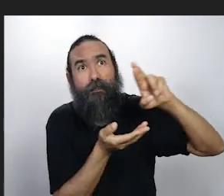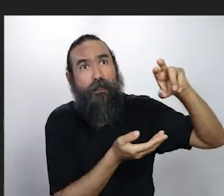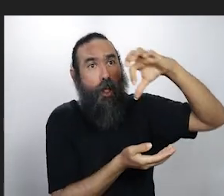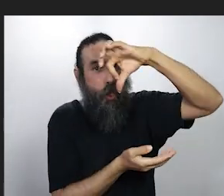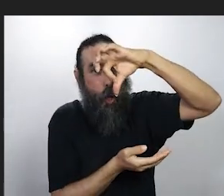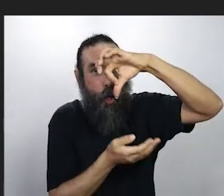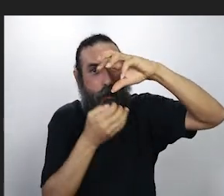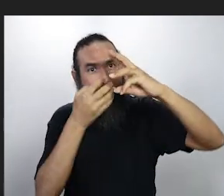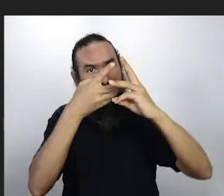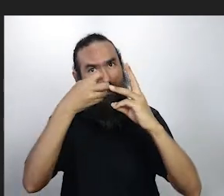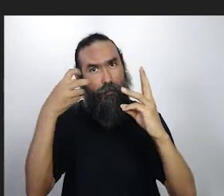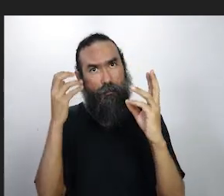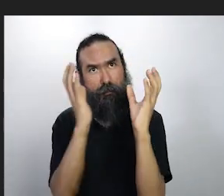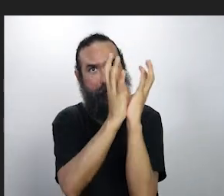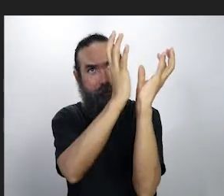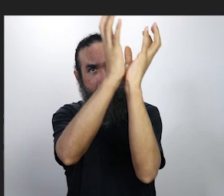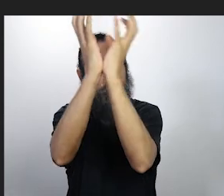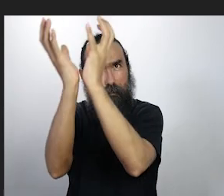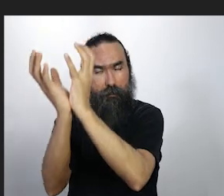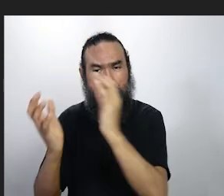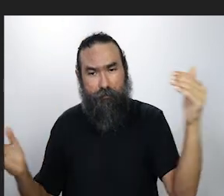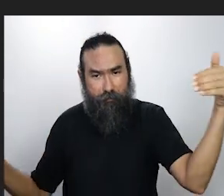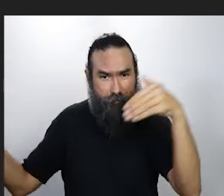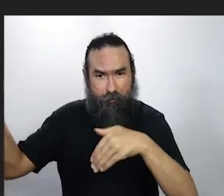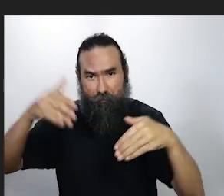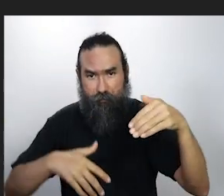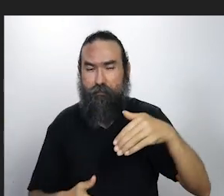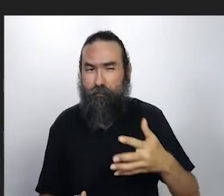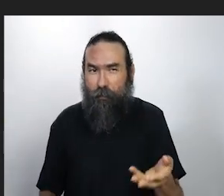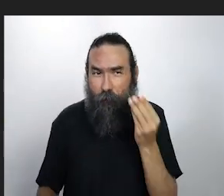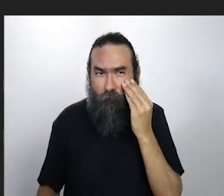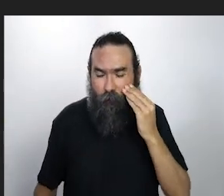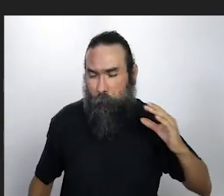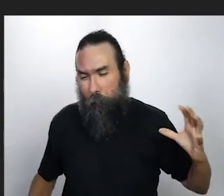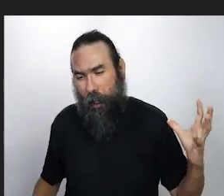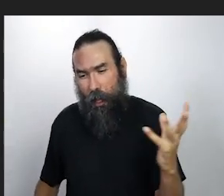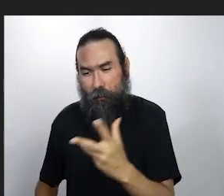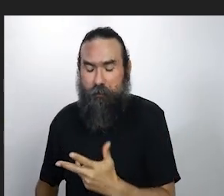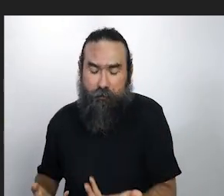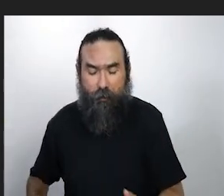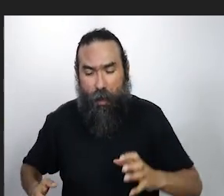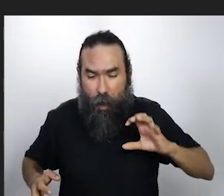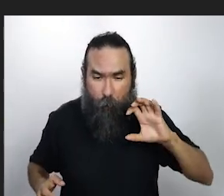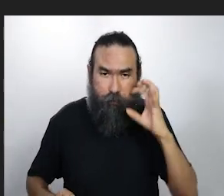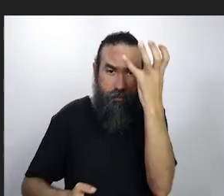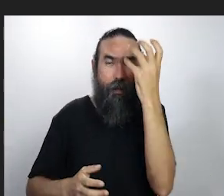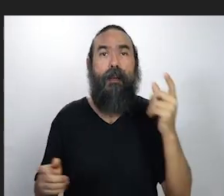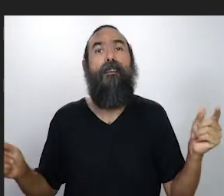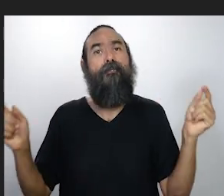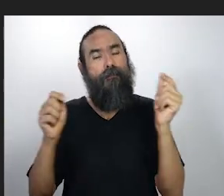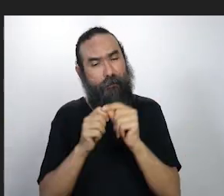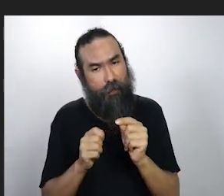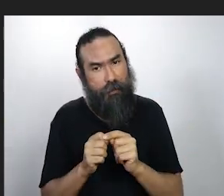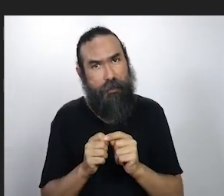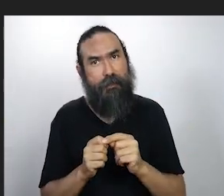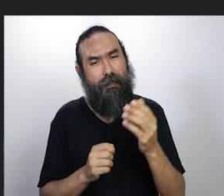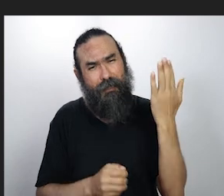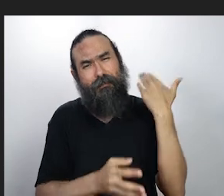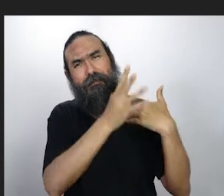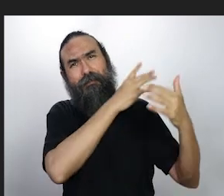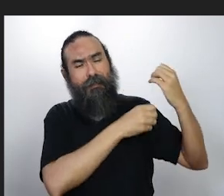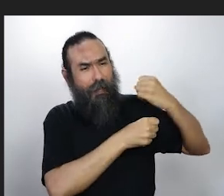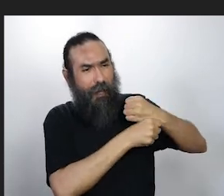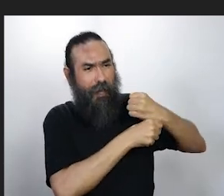E nós fizemos, né? Durante esses anos todos, desde o início, a gente continua